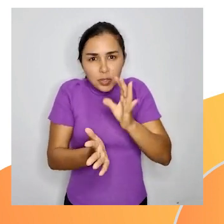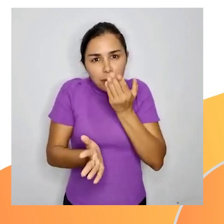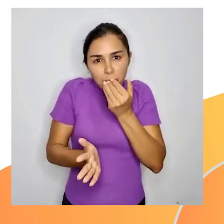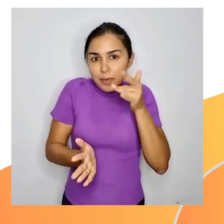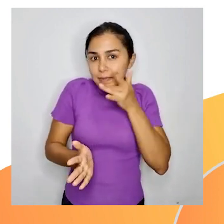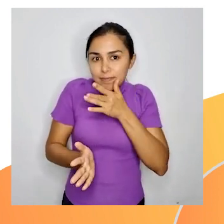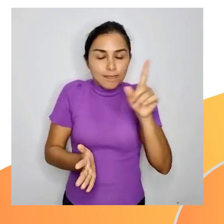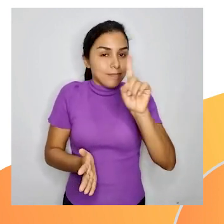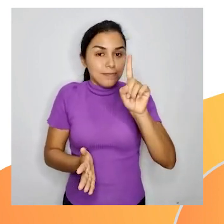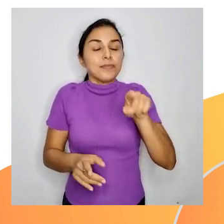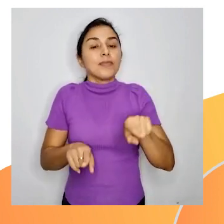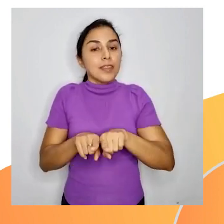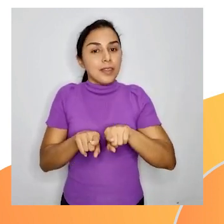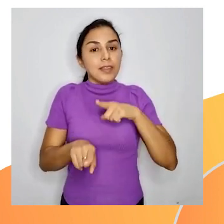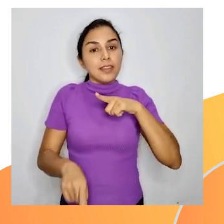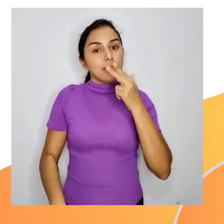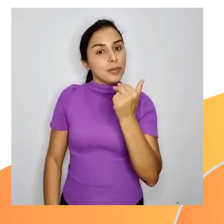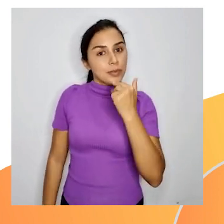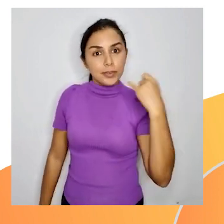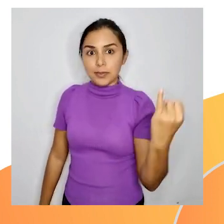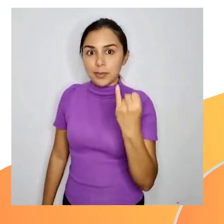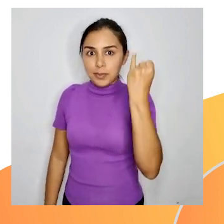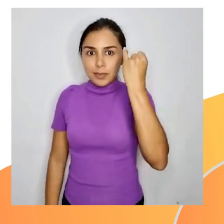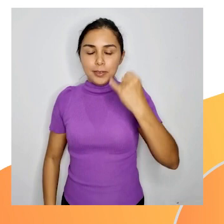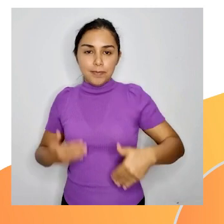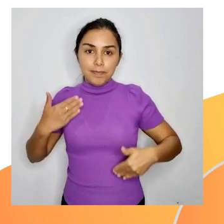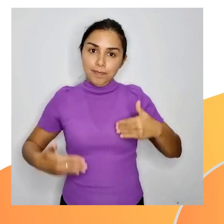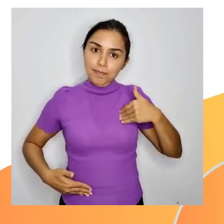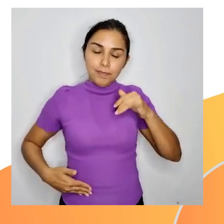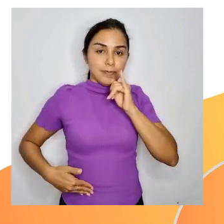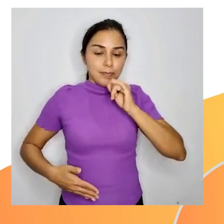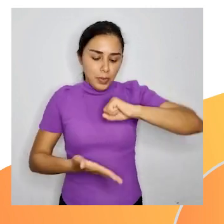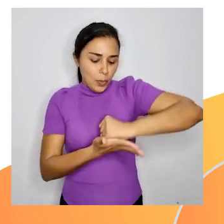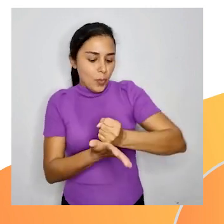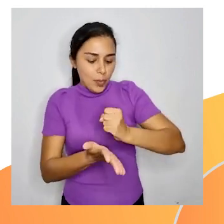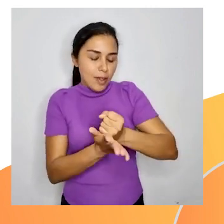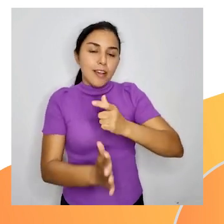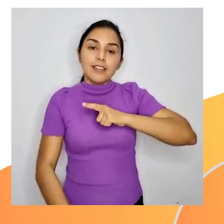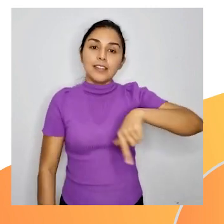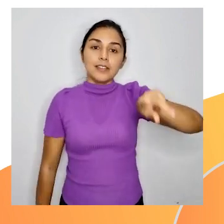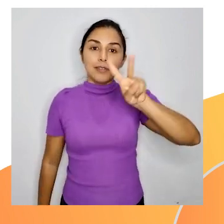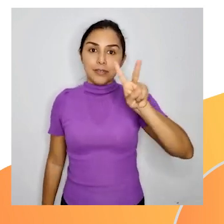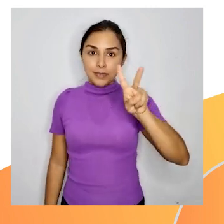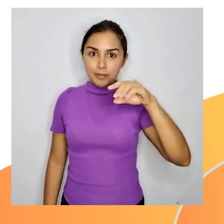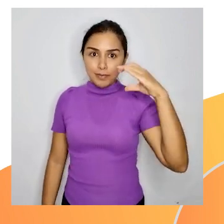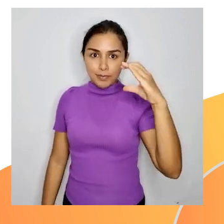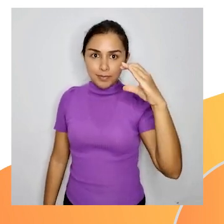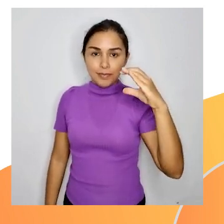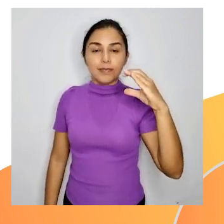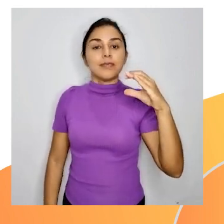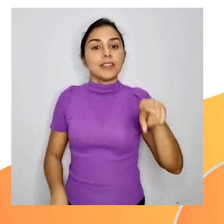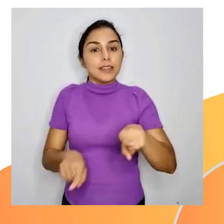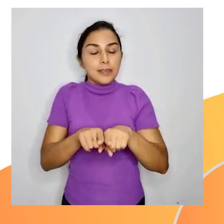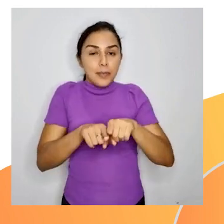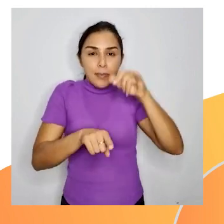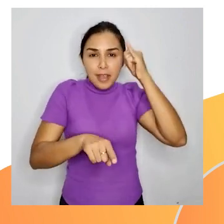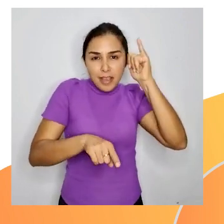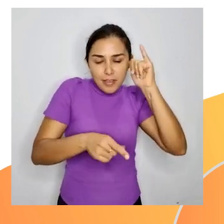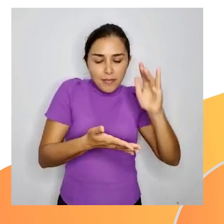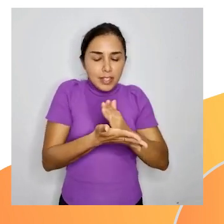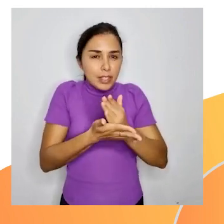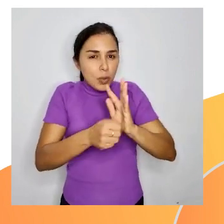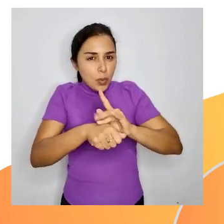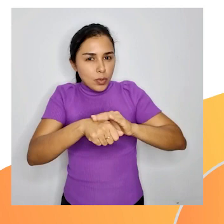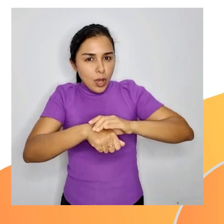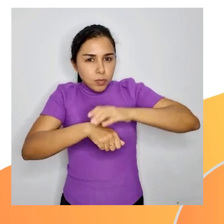muito importantes para o nosso organismo. O alho é rico em vitamina C e componentes anti-inflamatórios. O alho é